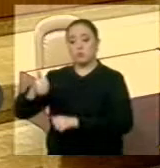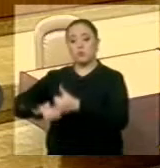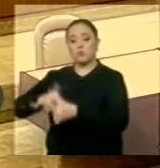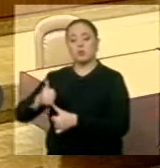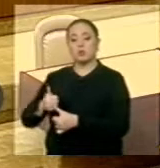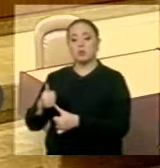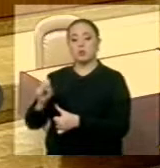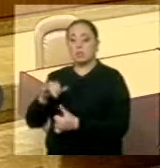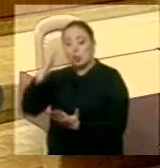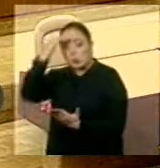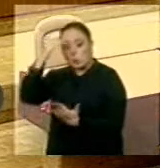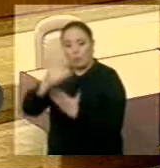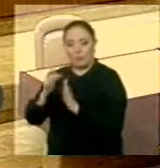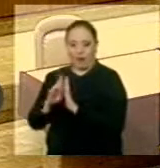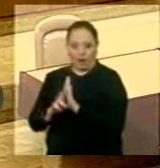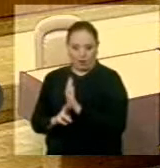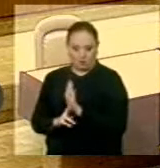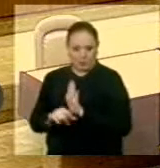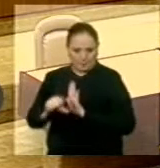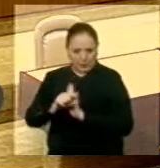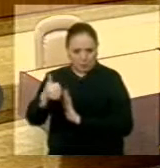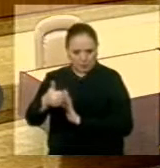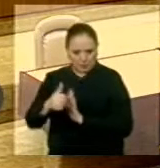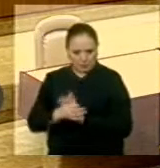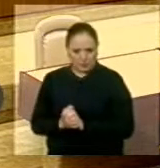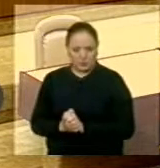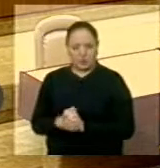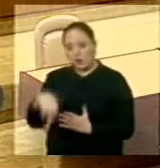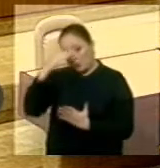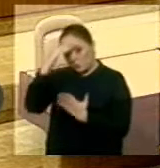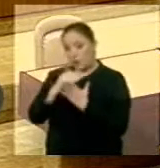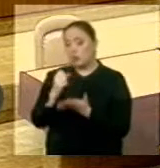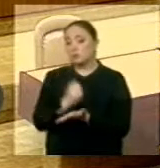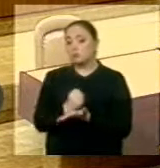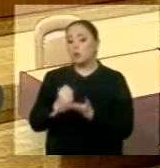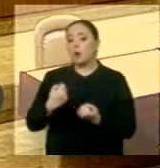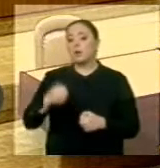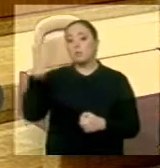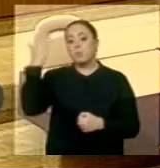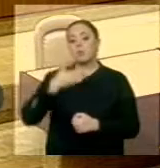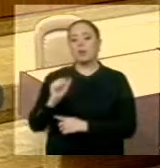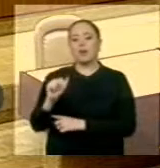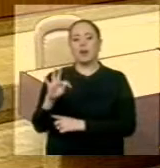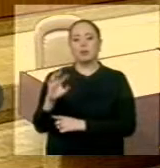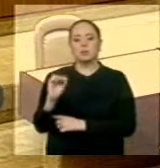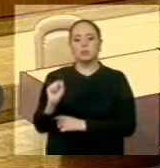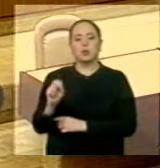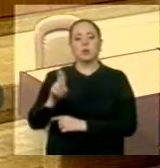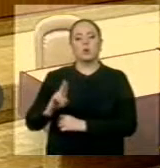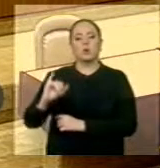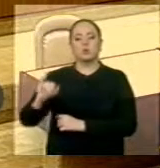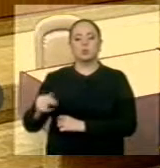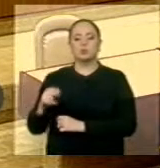seu cumprimento. Parágrafo 1º. O cumprimento do contrato deverá ser comprovado nos autos por meio de juntada